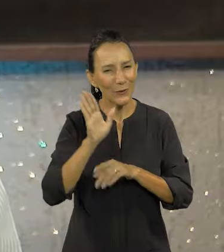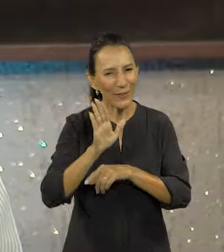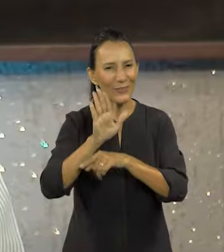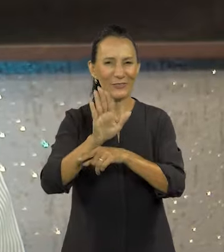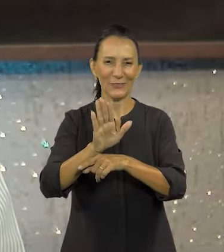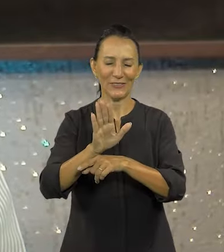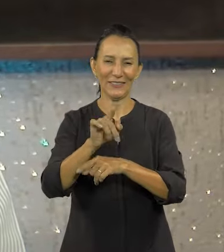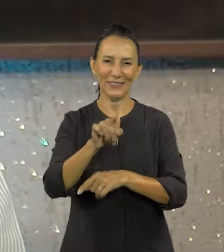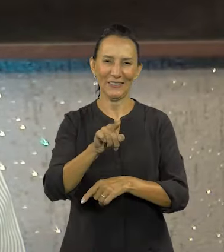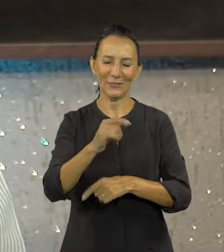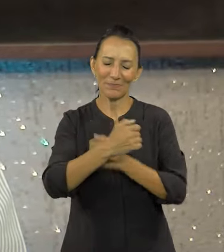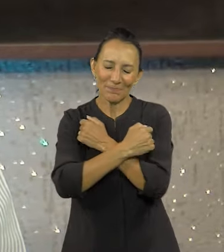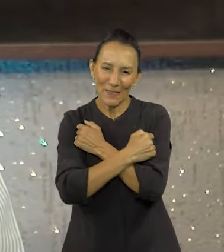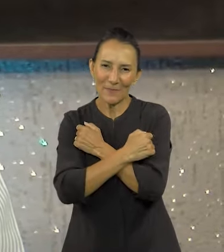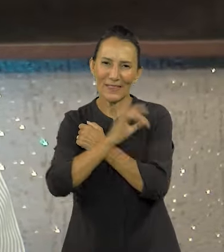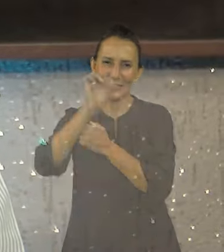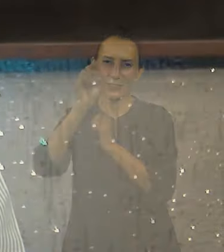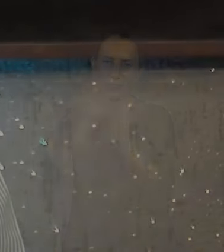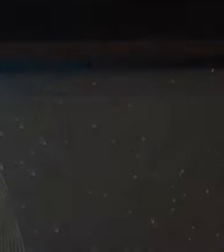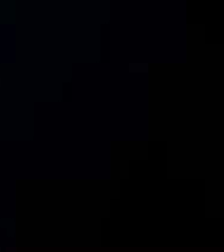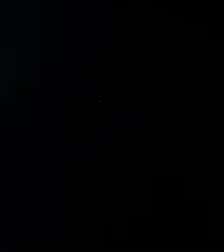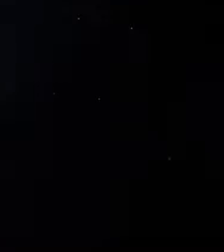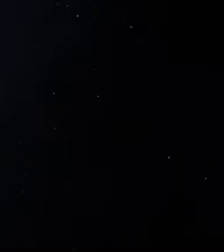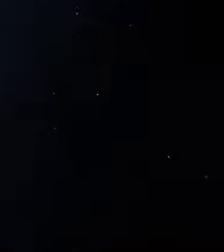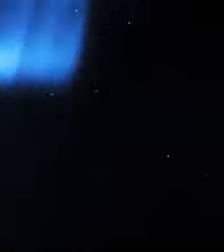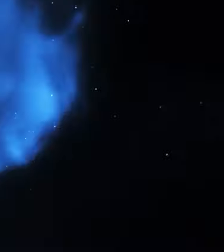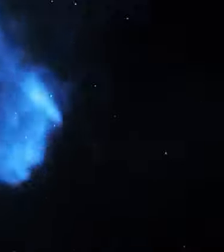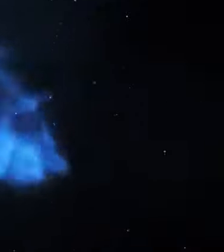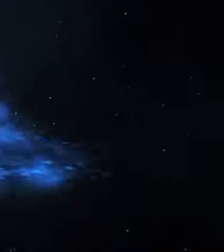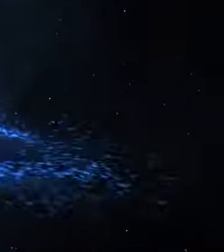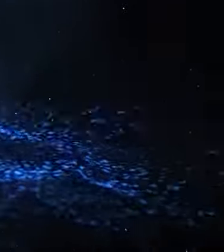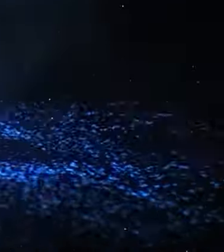ajudando nisso um abraço fique com Deus